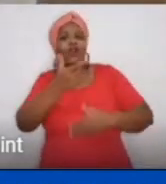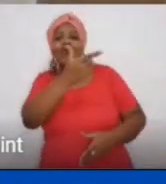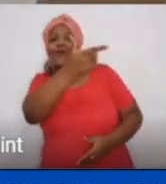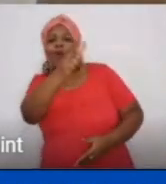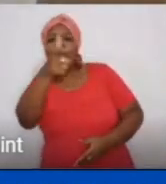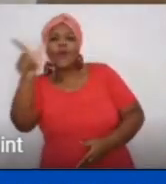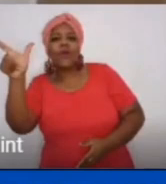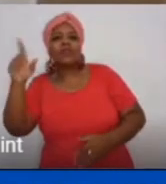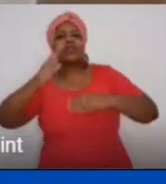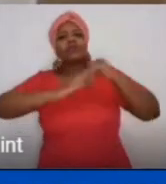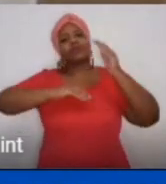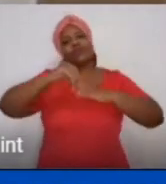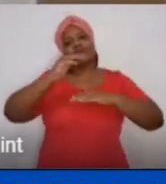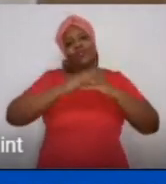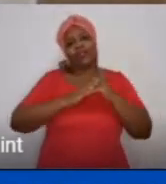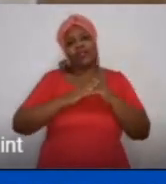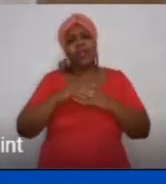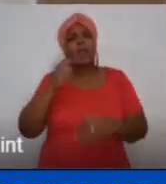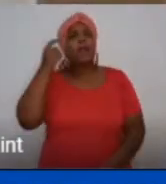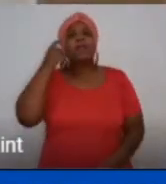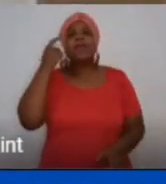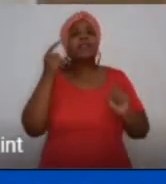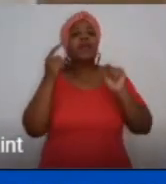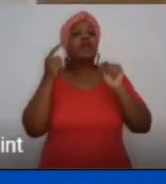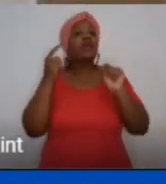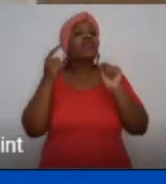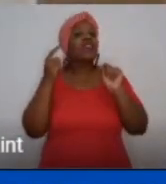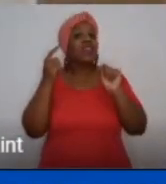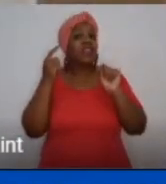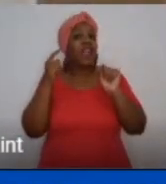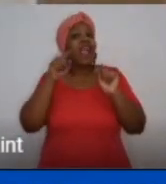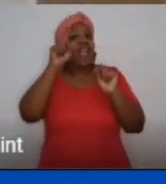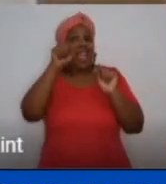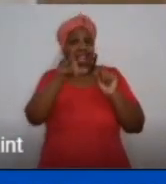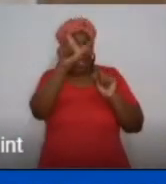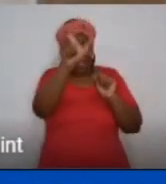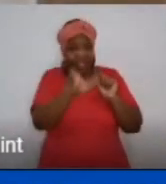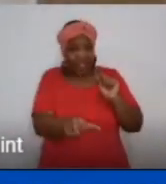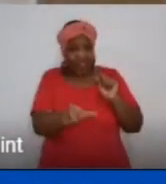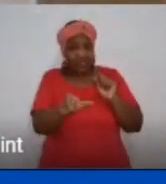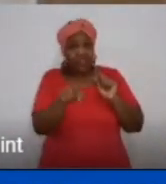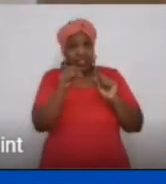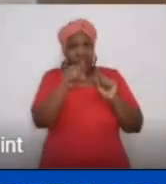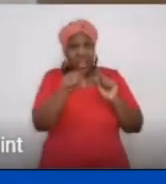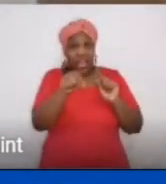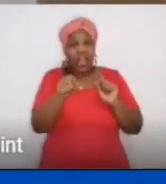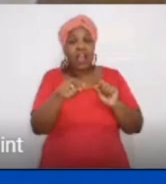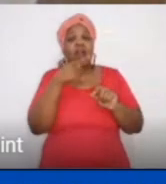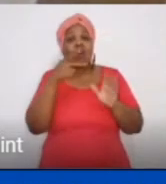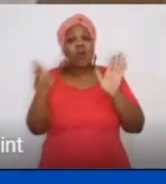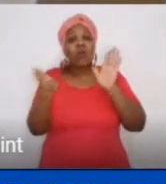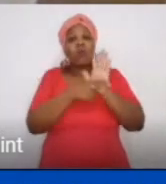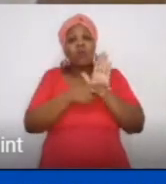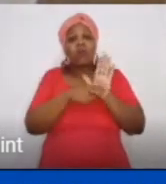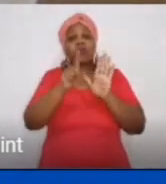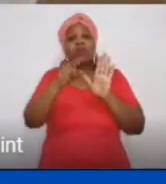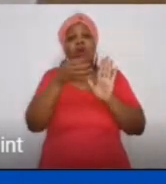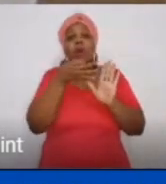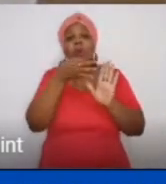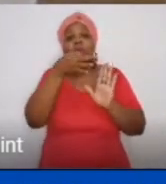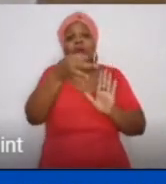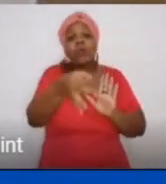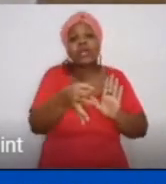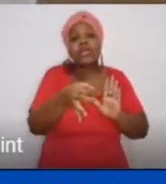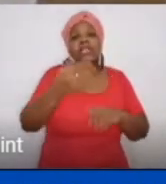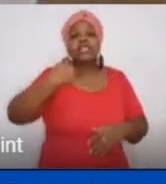categorias profissionais, pensando inclusive que essa é a determinação ou a proposta